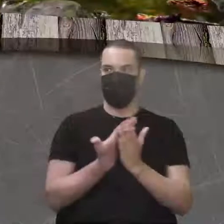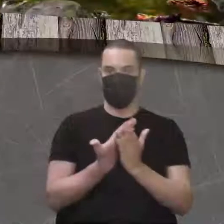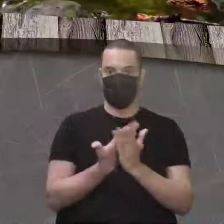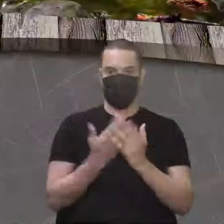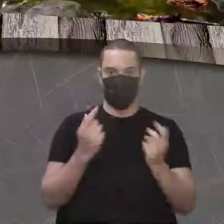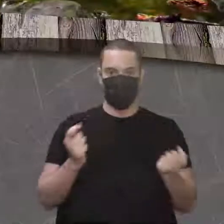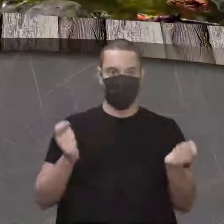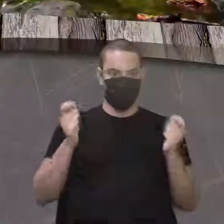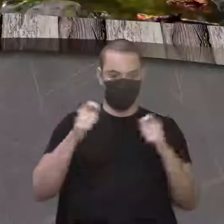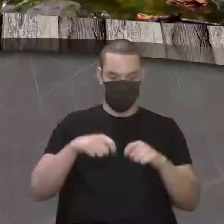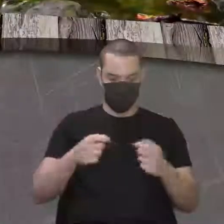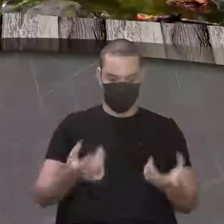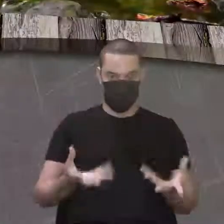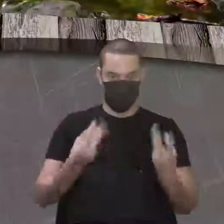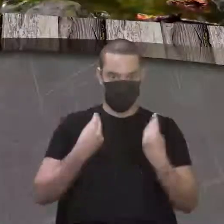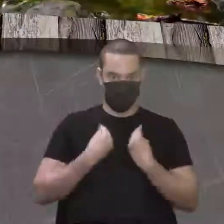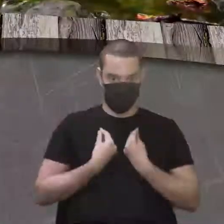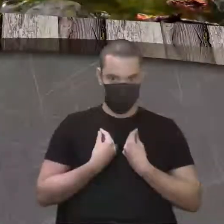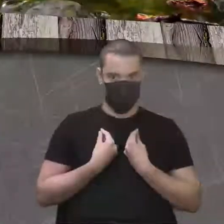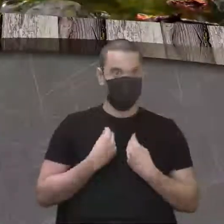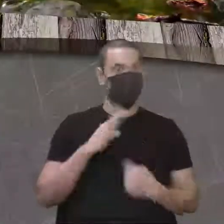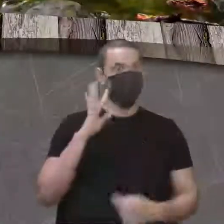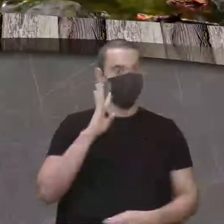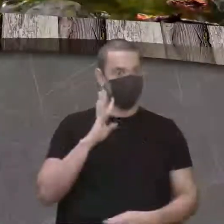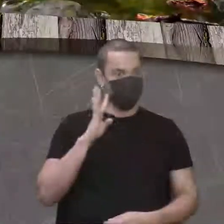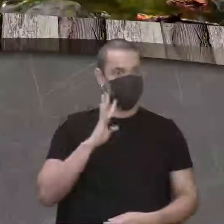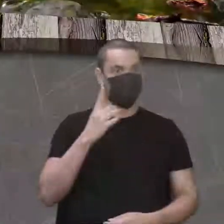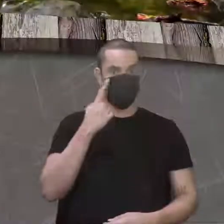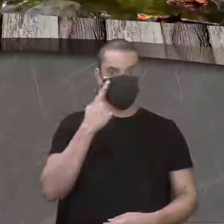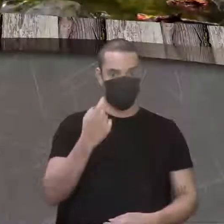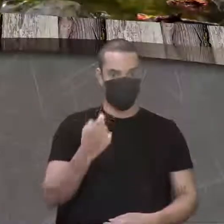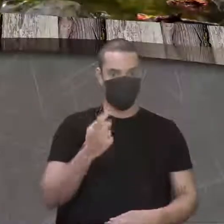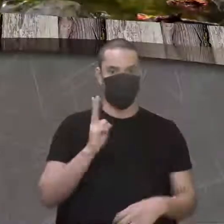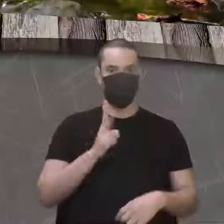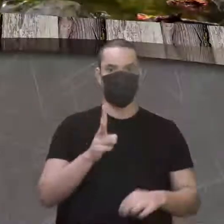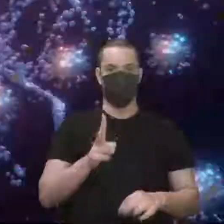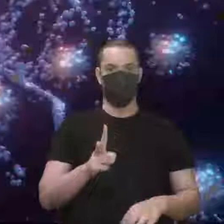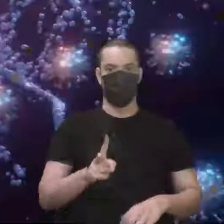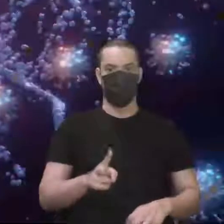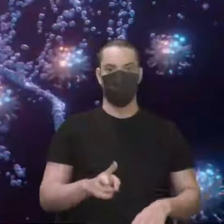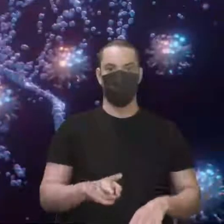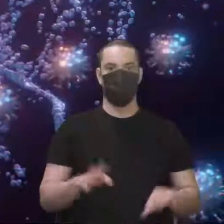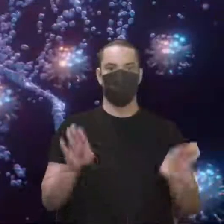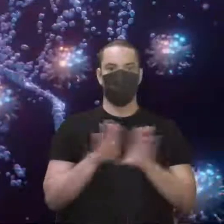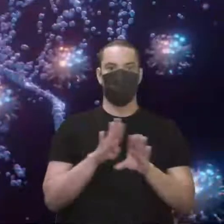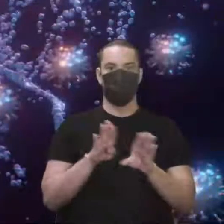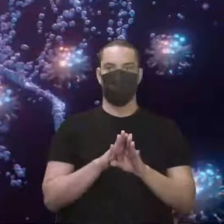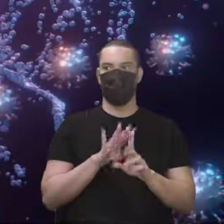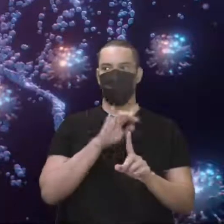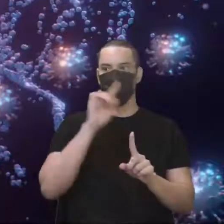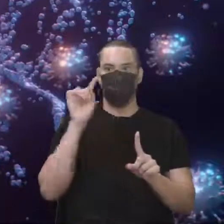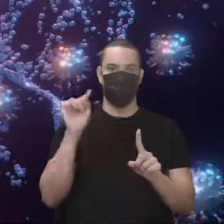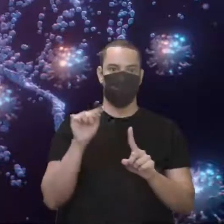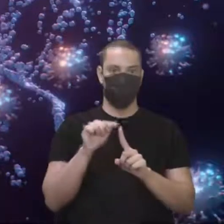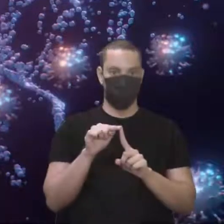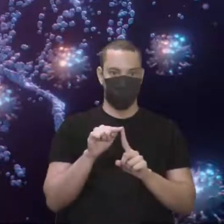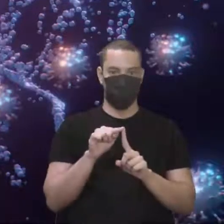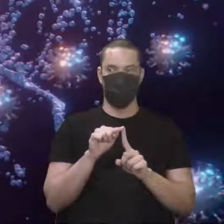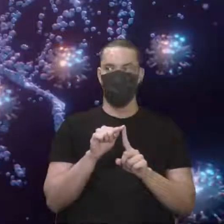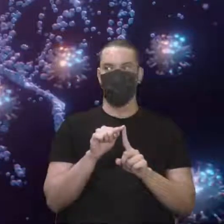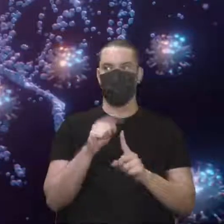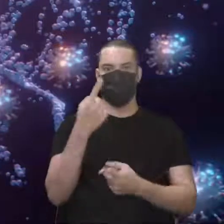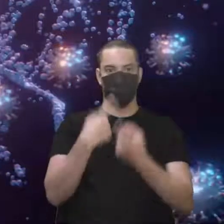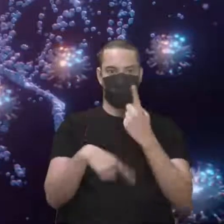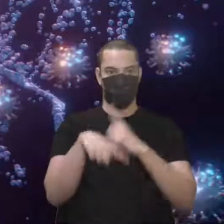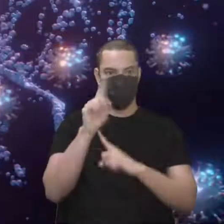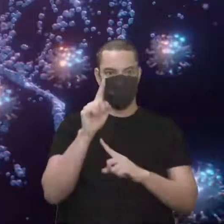nos beneficiar. Galera, é muito legal, não é? Vamos continuar? Em relação a isso, a gente tem os